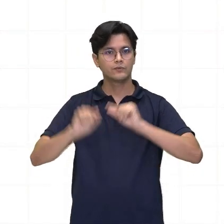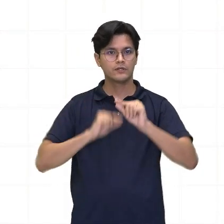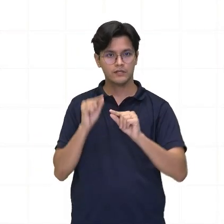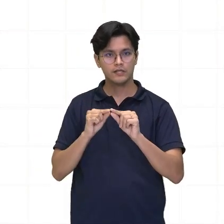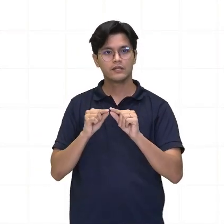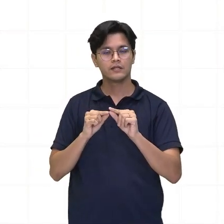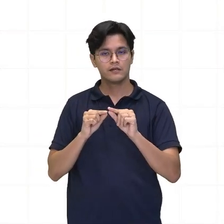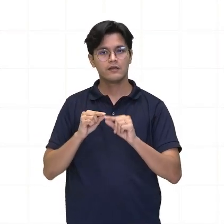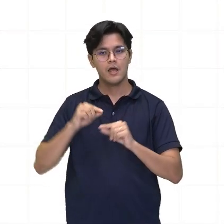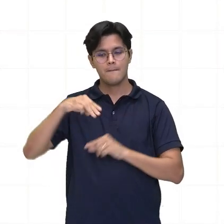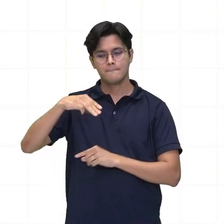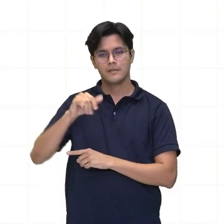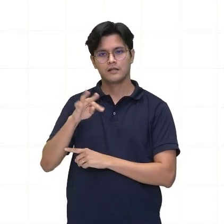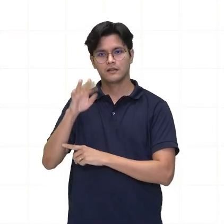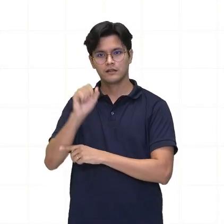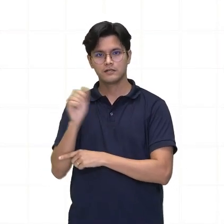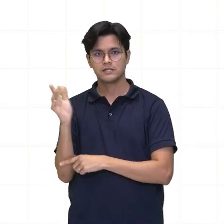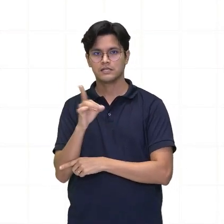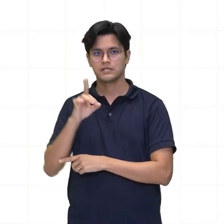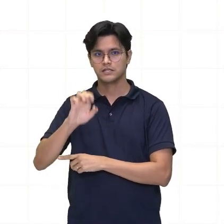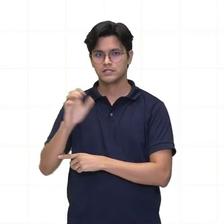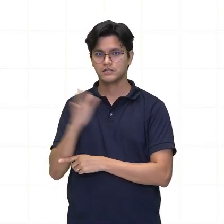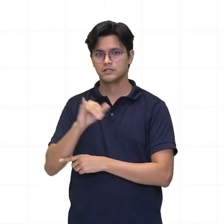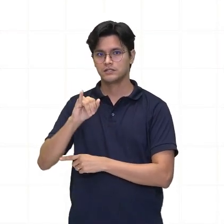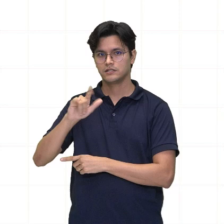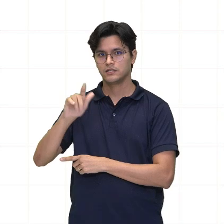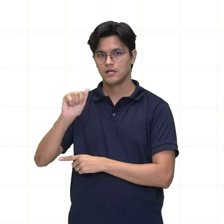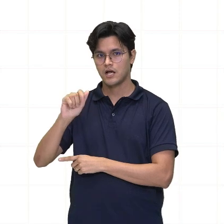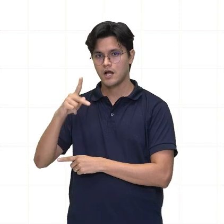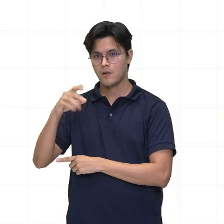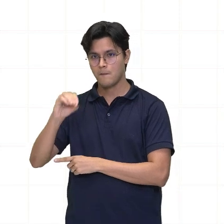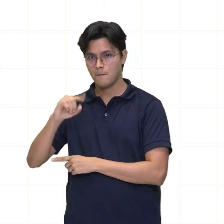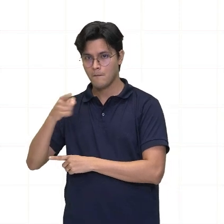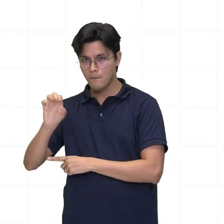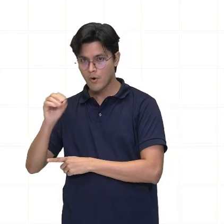ocupa as áreas que estão ali mais próximas